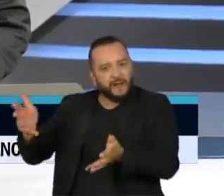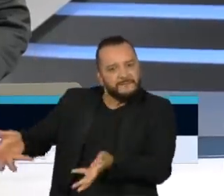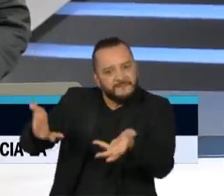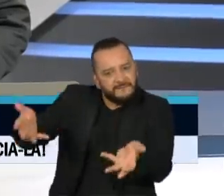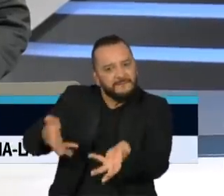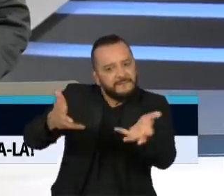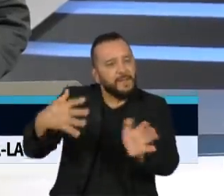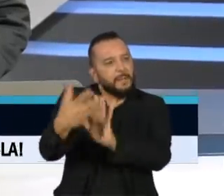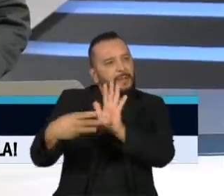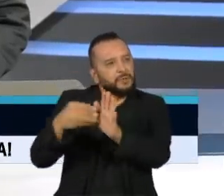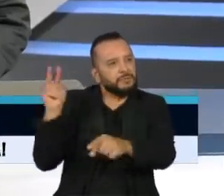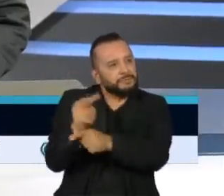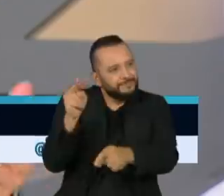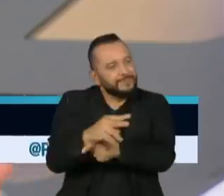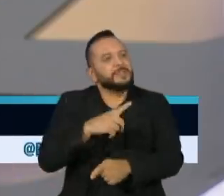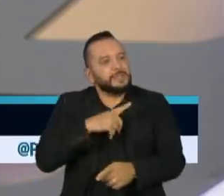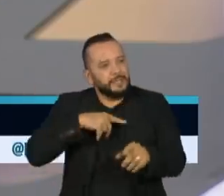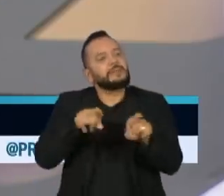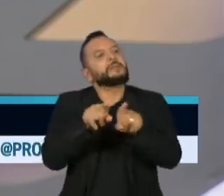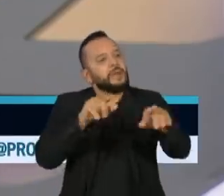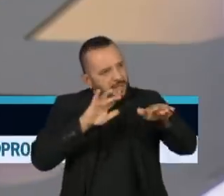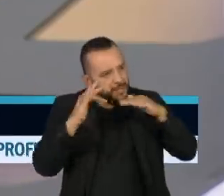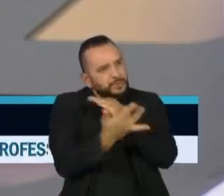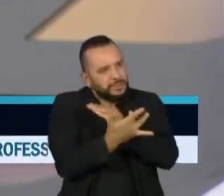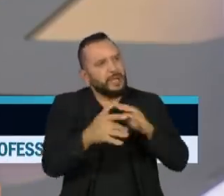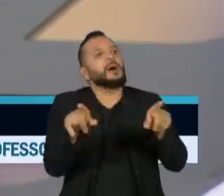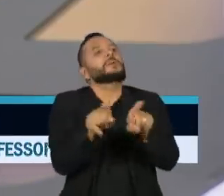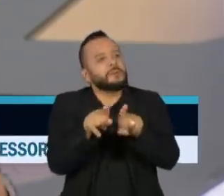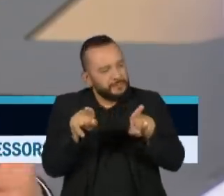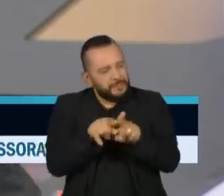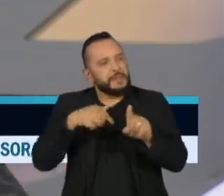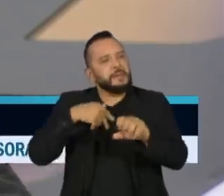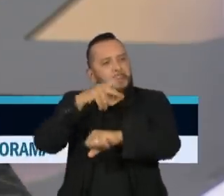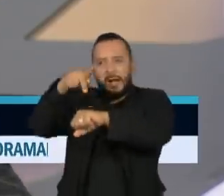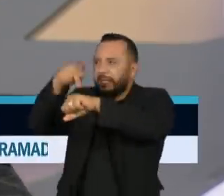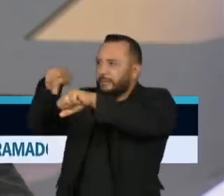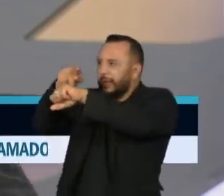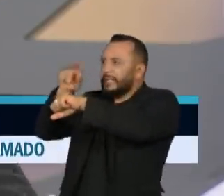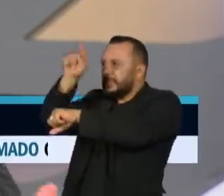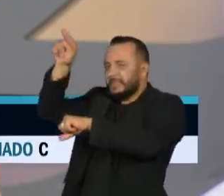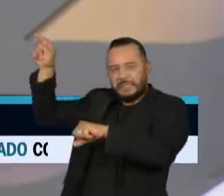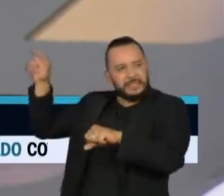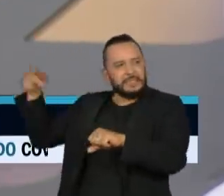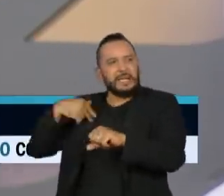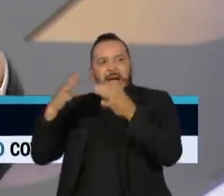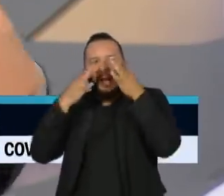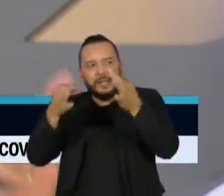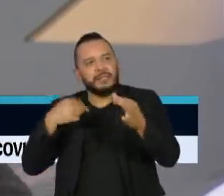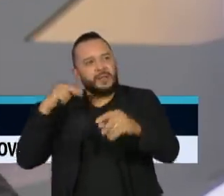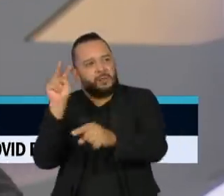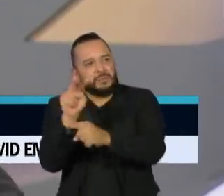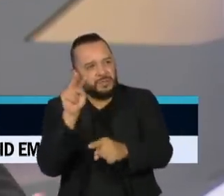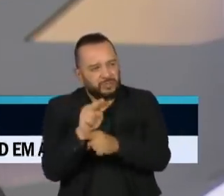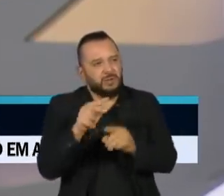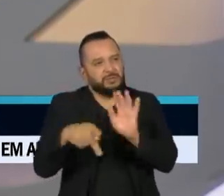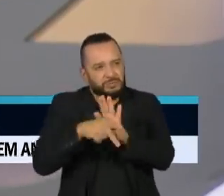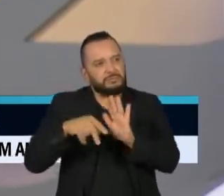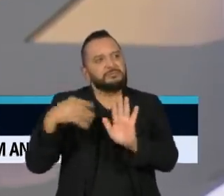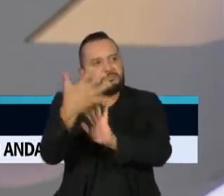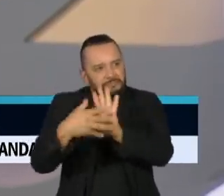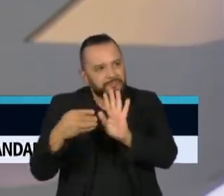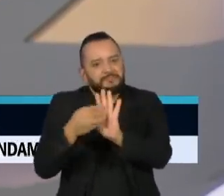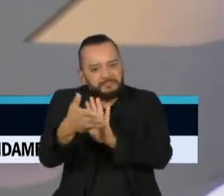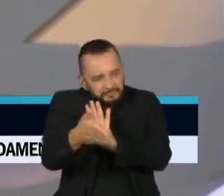torno desse tipo de causa e a opinião pública dos países desenvolvidos cada vez mais atenta a essas questões, cada vez com mais acesso à